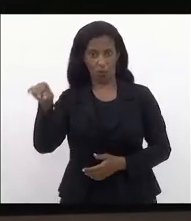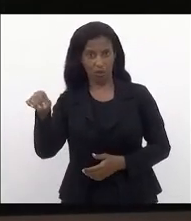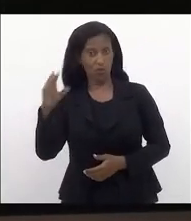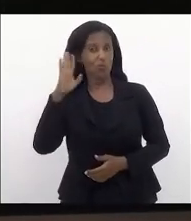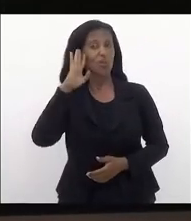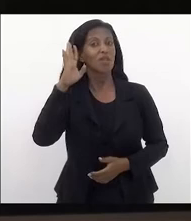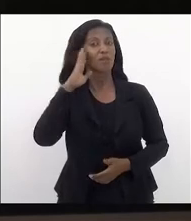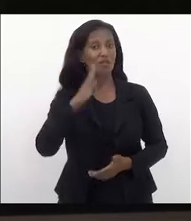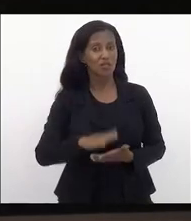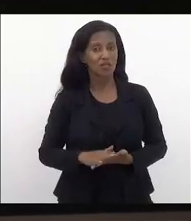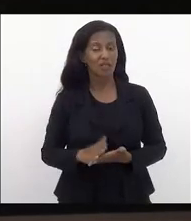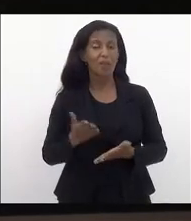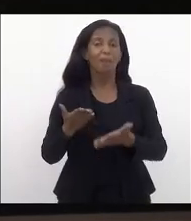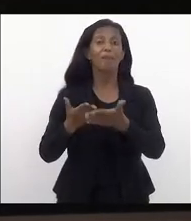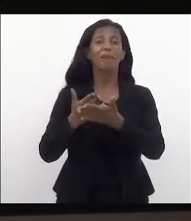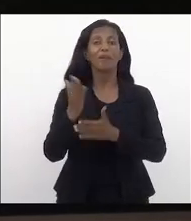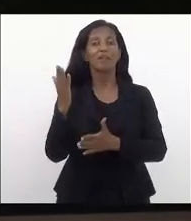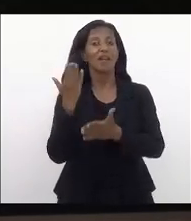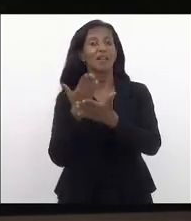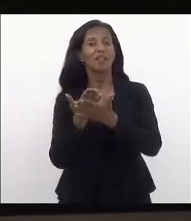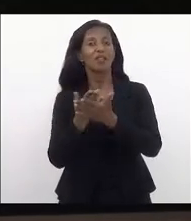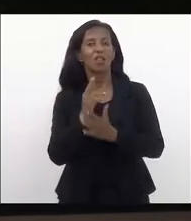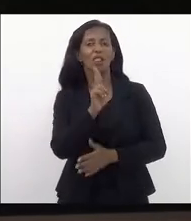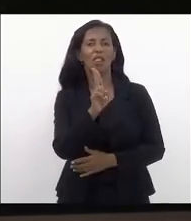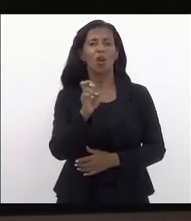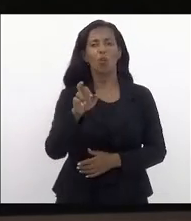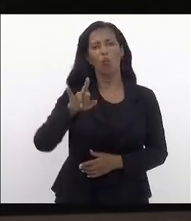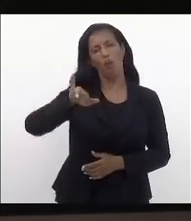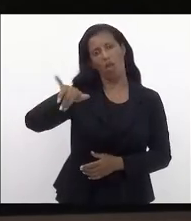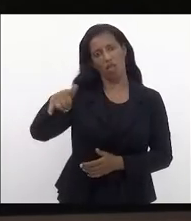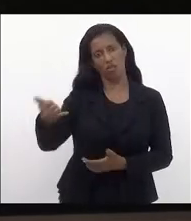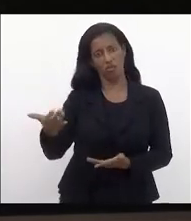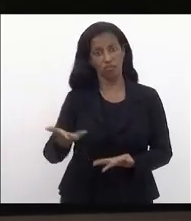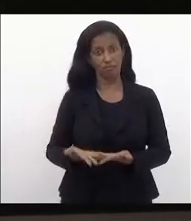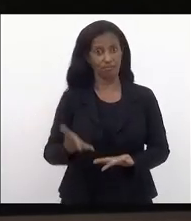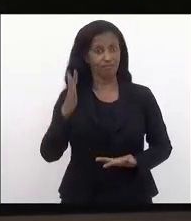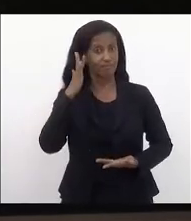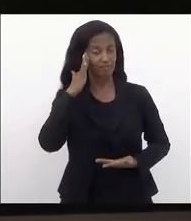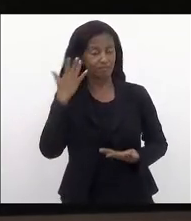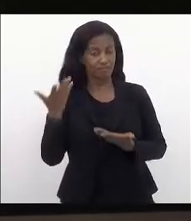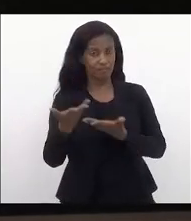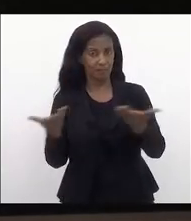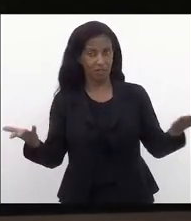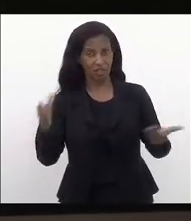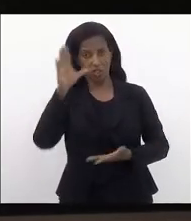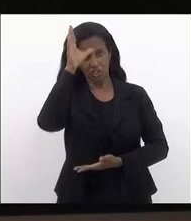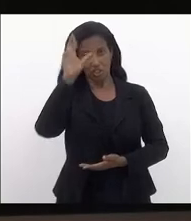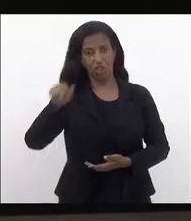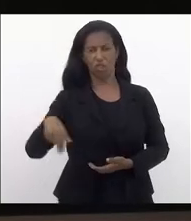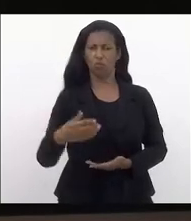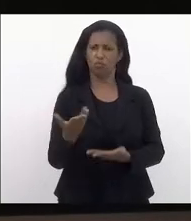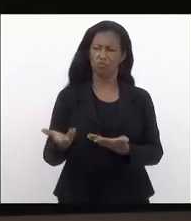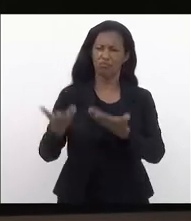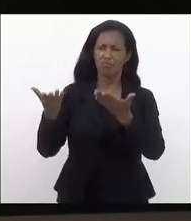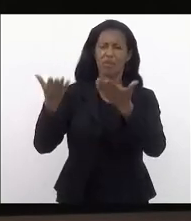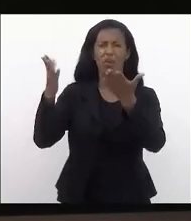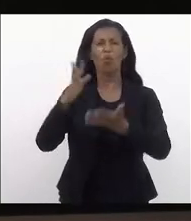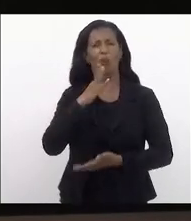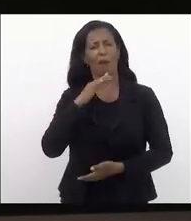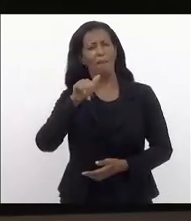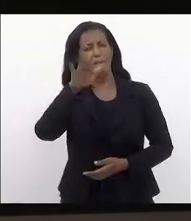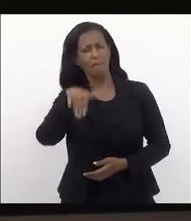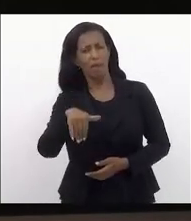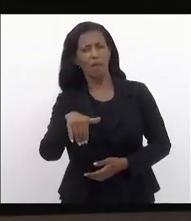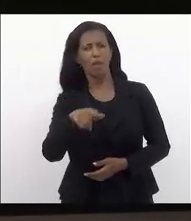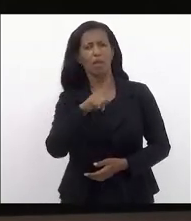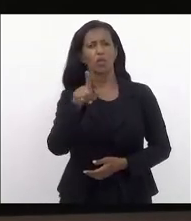passar por um concurso para estudar numa UERJ ainda mais deputada Tia Ju vossa excelência que conhece tão bem a Zona Oeste tanto